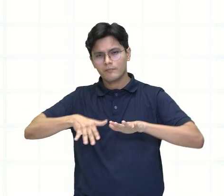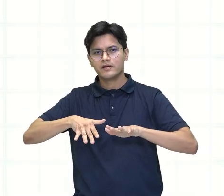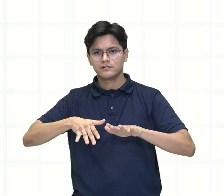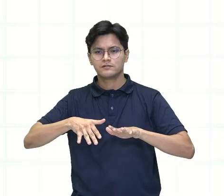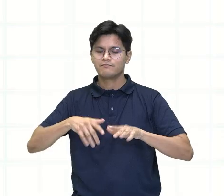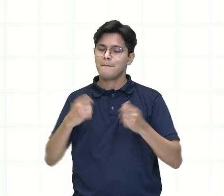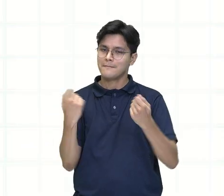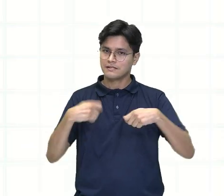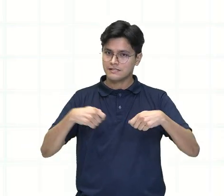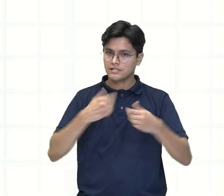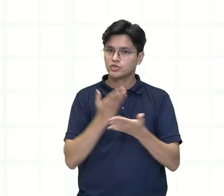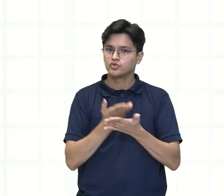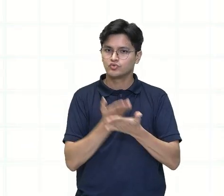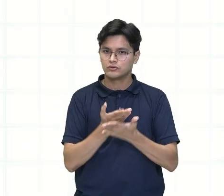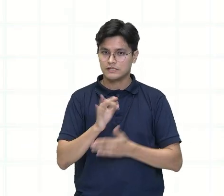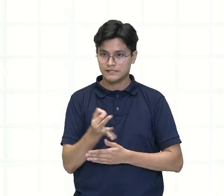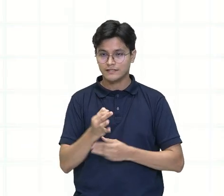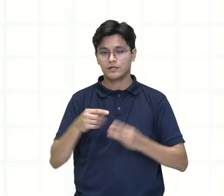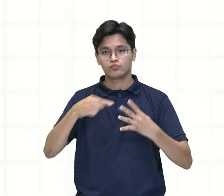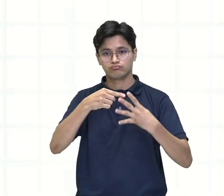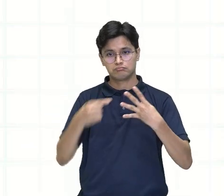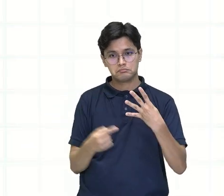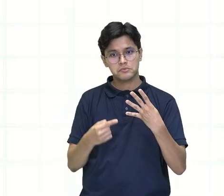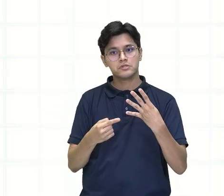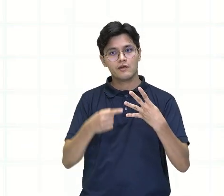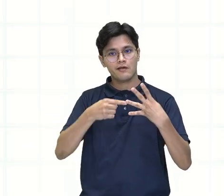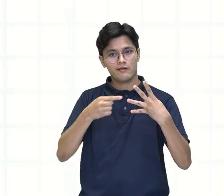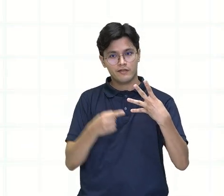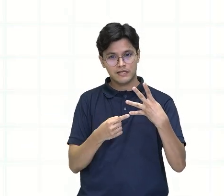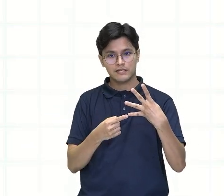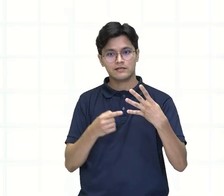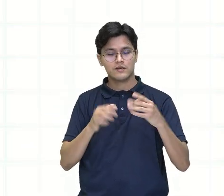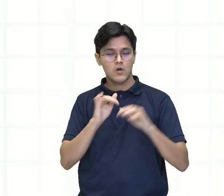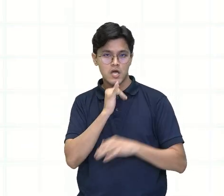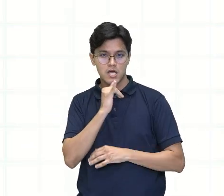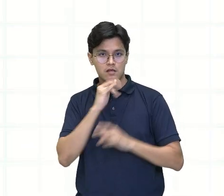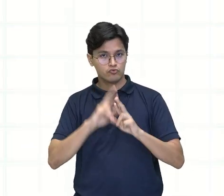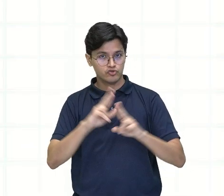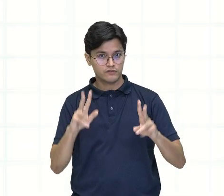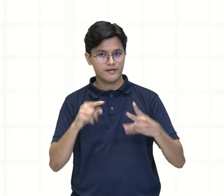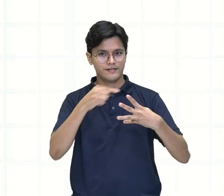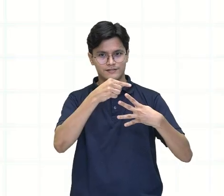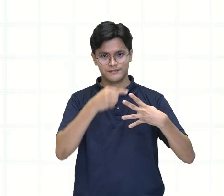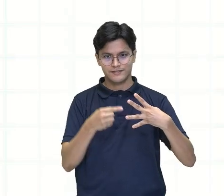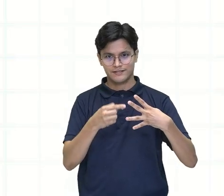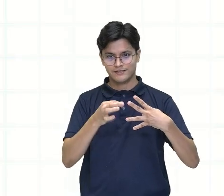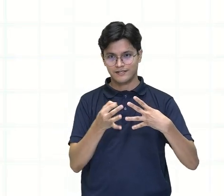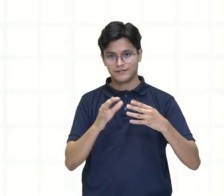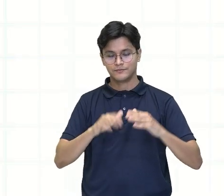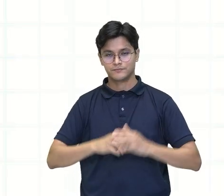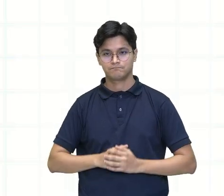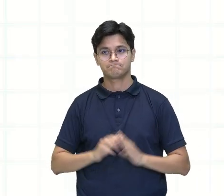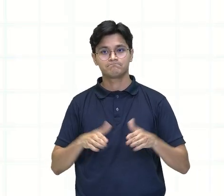exemplos bem diferentes do que a gente viu na letra A e na letra B. Então, no primeiro, né? É possível que